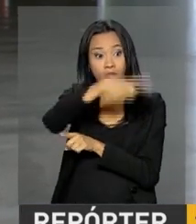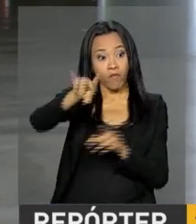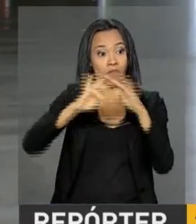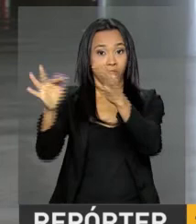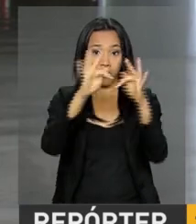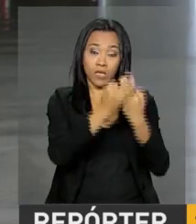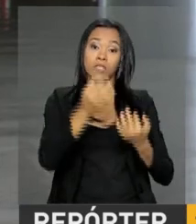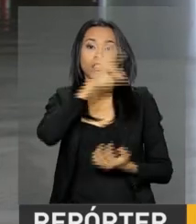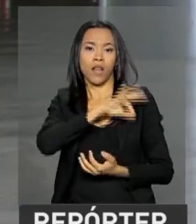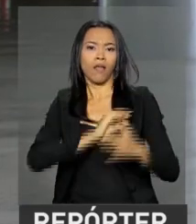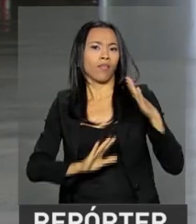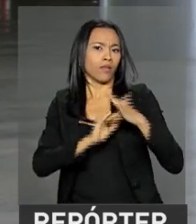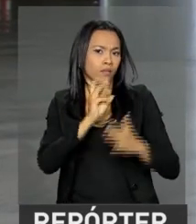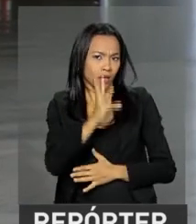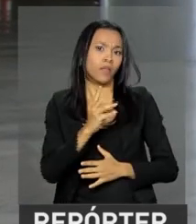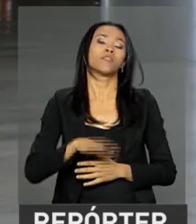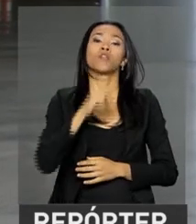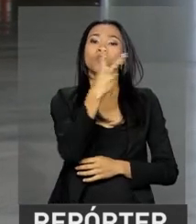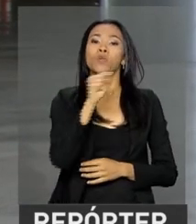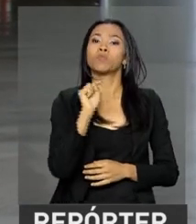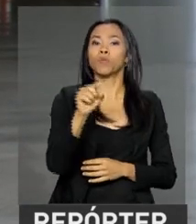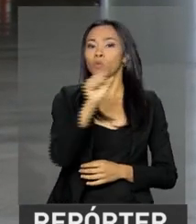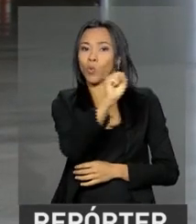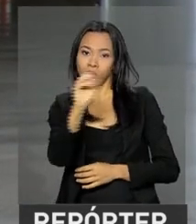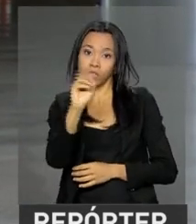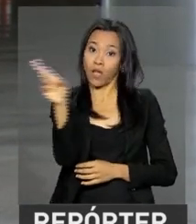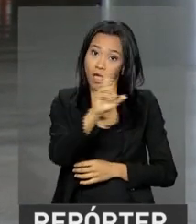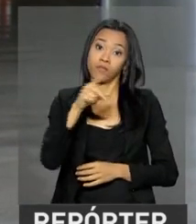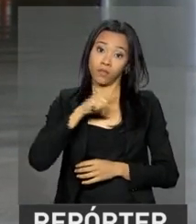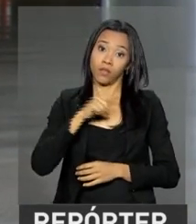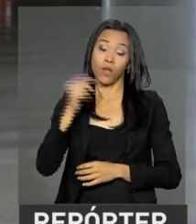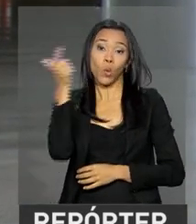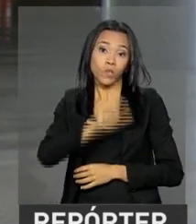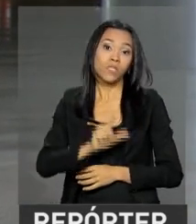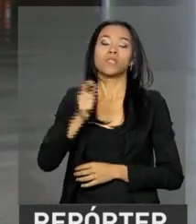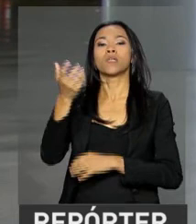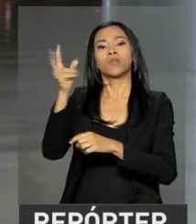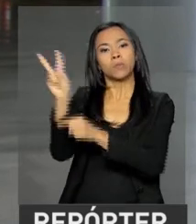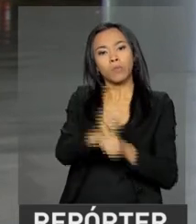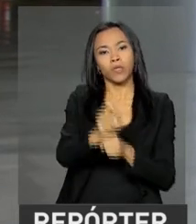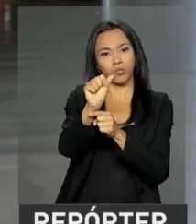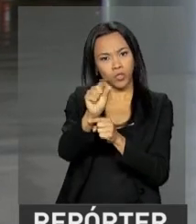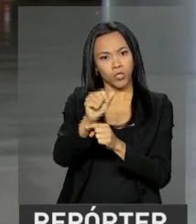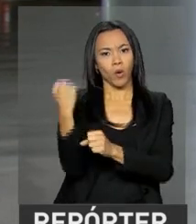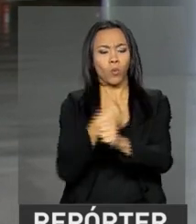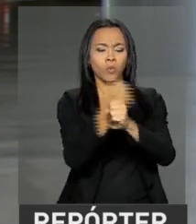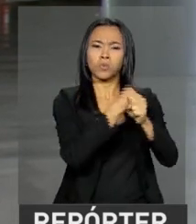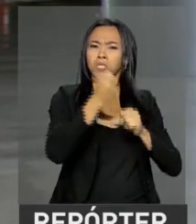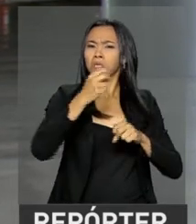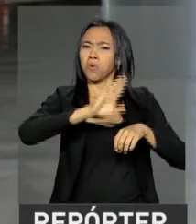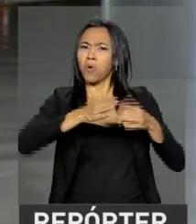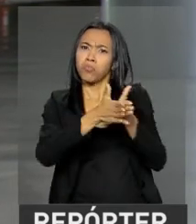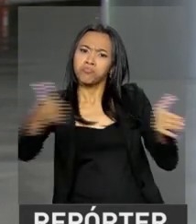três salários mínimos cerca de dois mil e oitocentos reais tenham acesso ao crédito para reforma ampliação e também promoção de